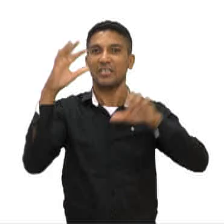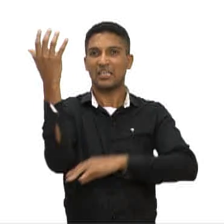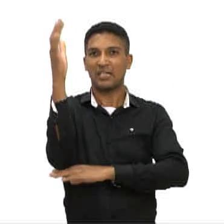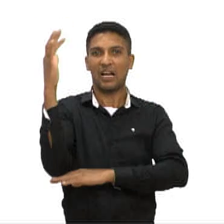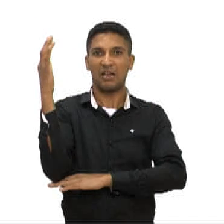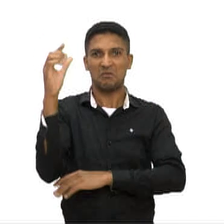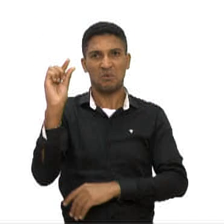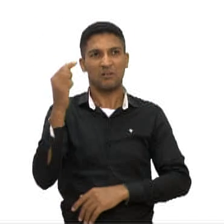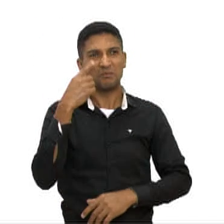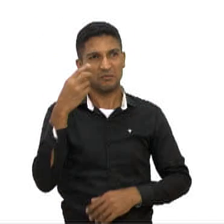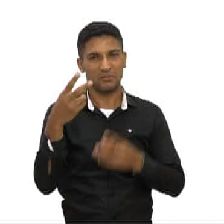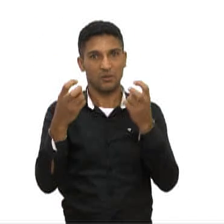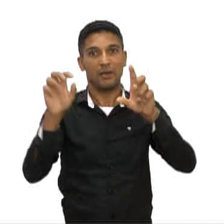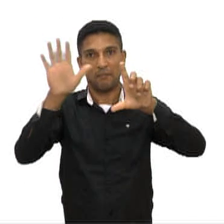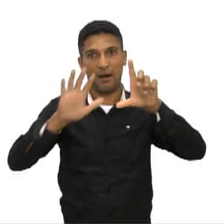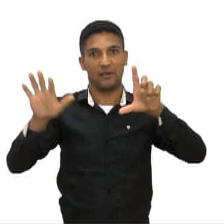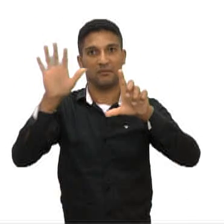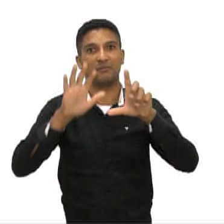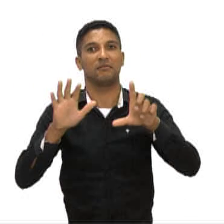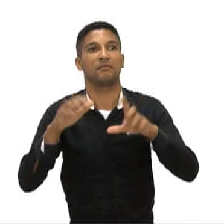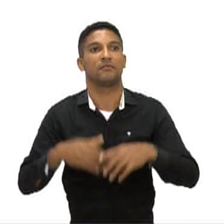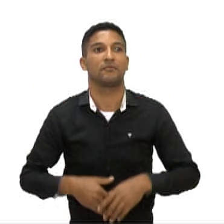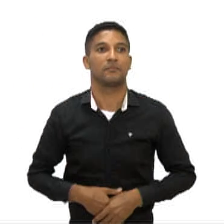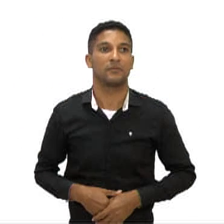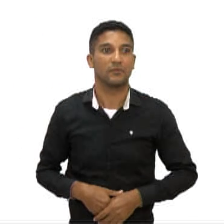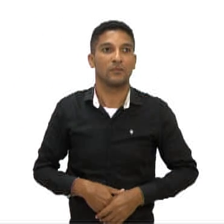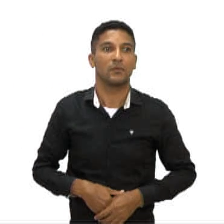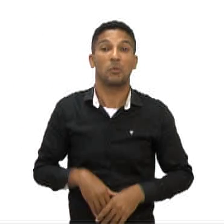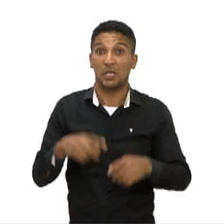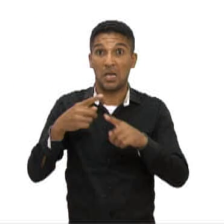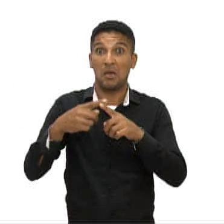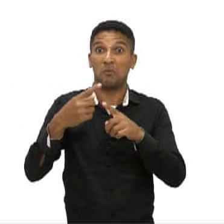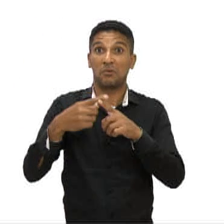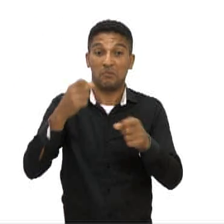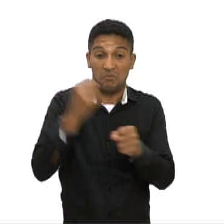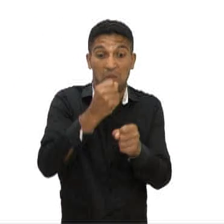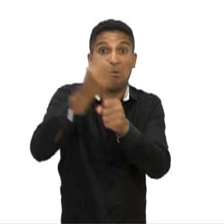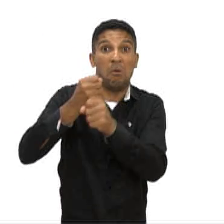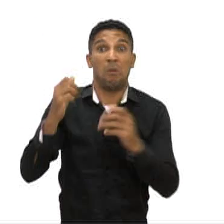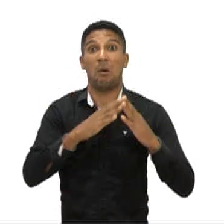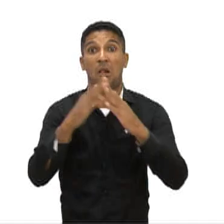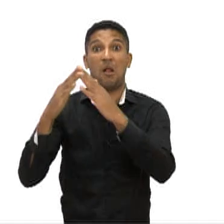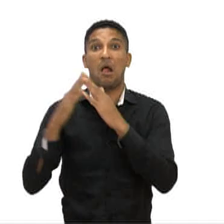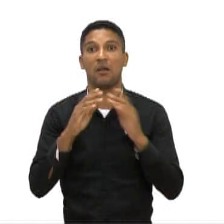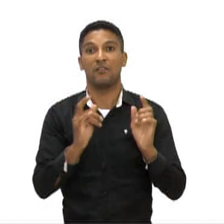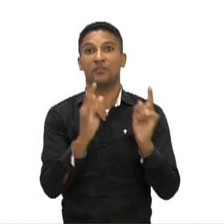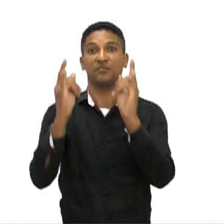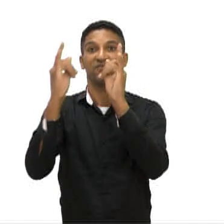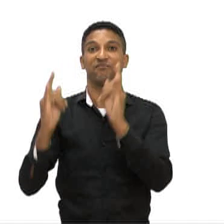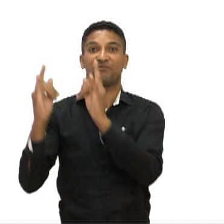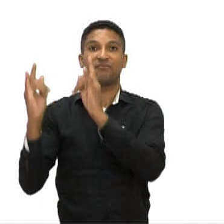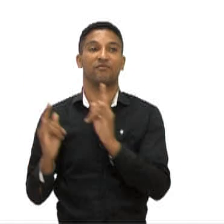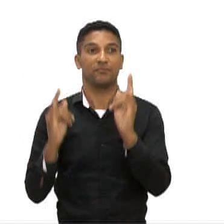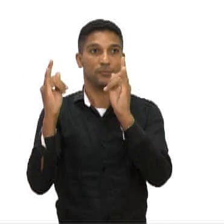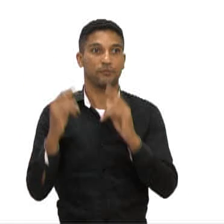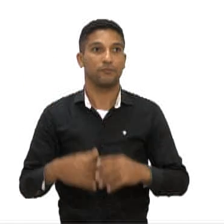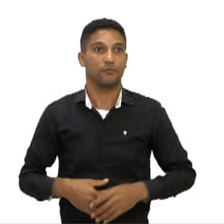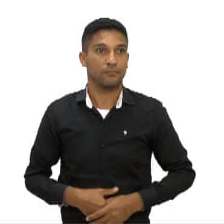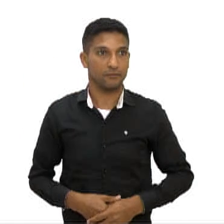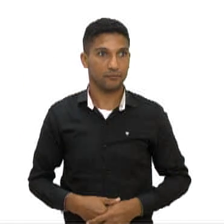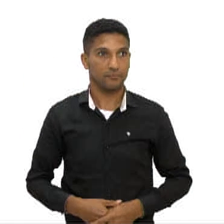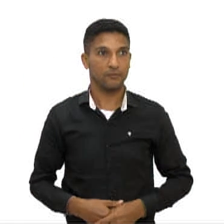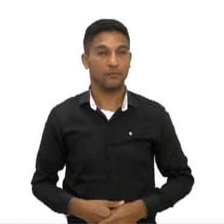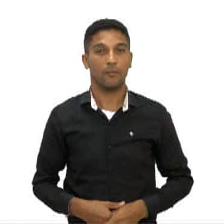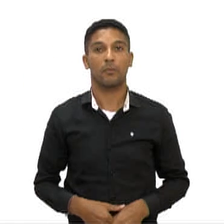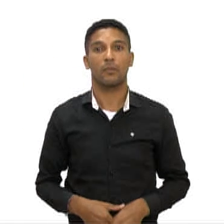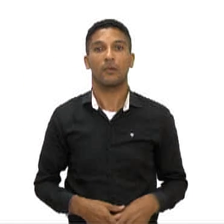né? O norte do estado temos uma cidade muito importante, é uma metrópole regional, a cidade